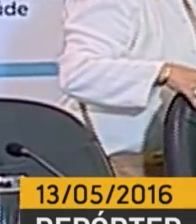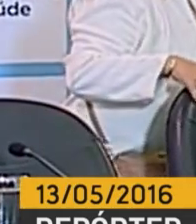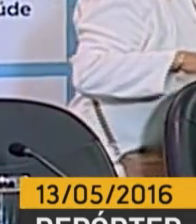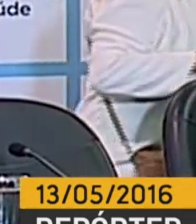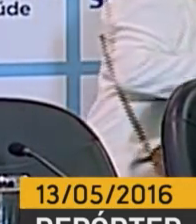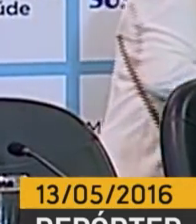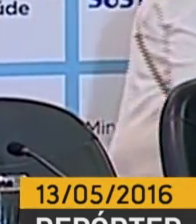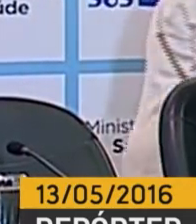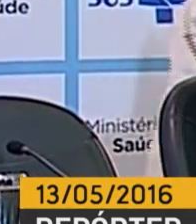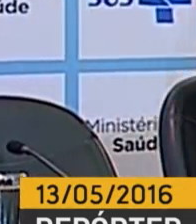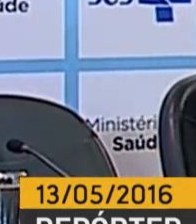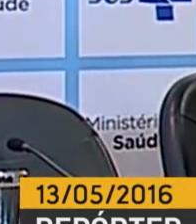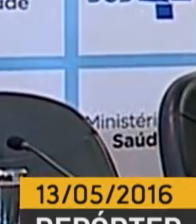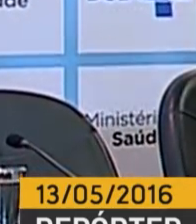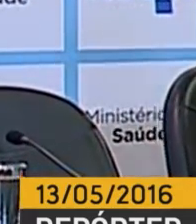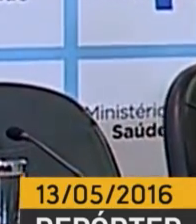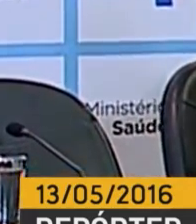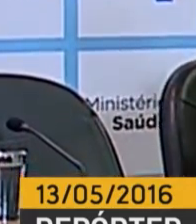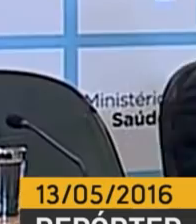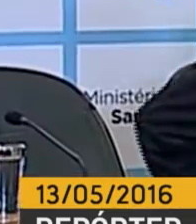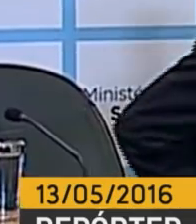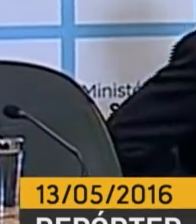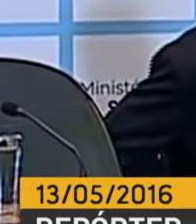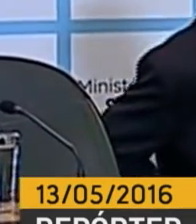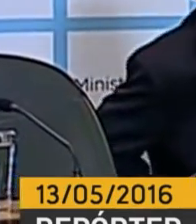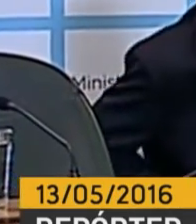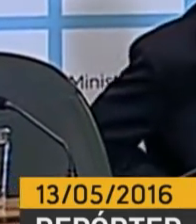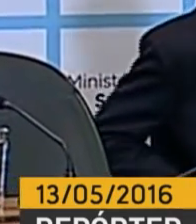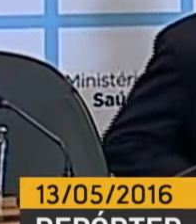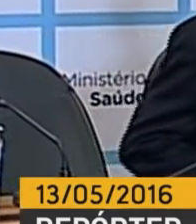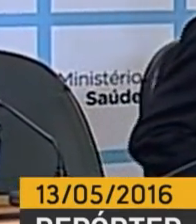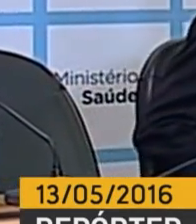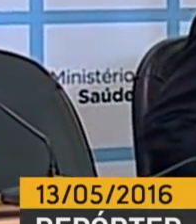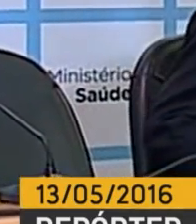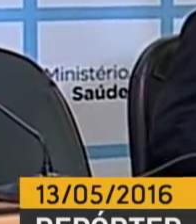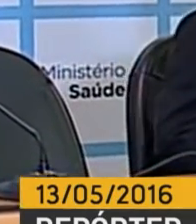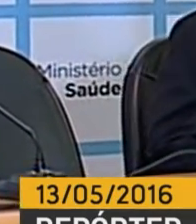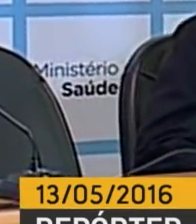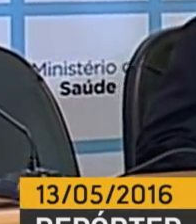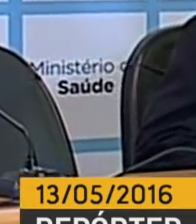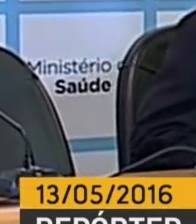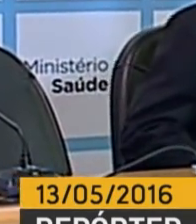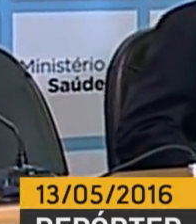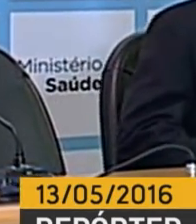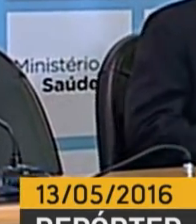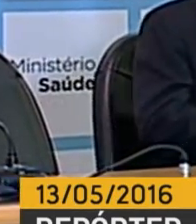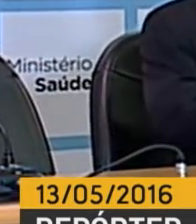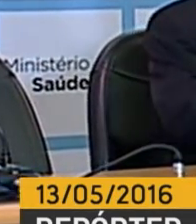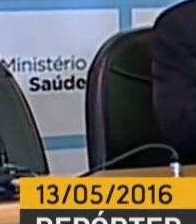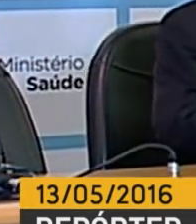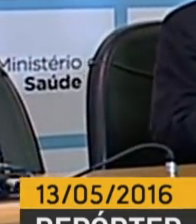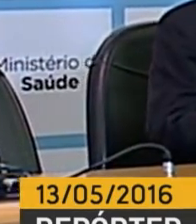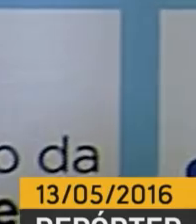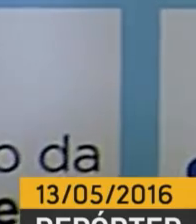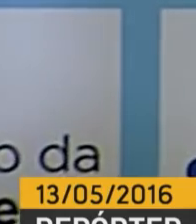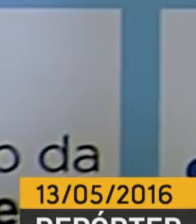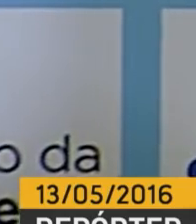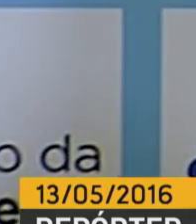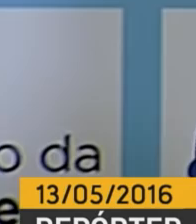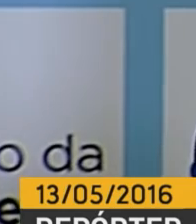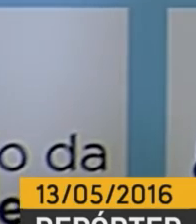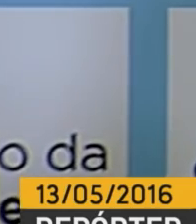ministério gestão e financiamento eu tô falando de gestão e financiamento porque essa é a minha